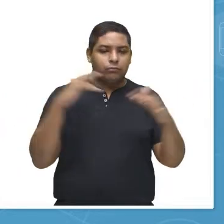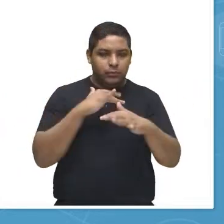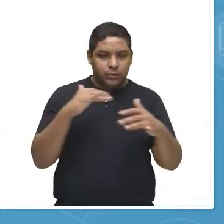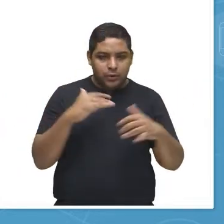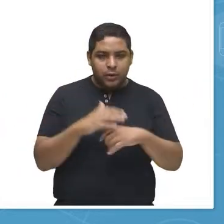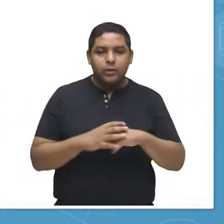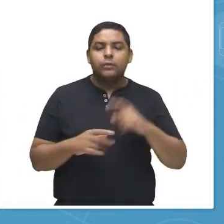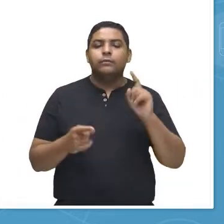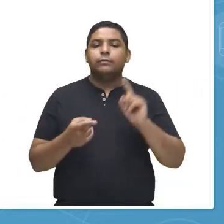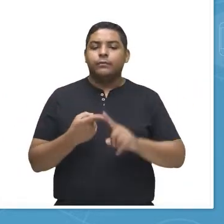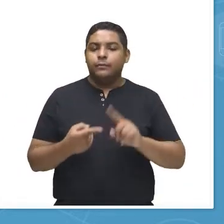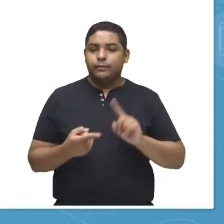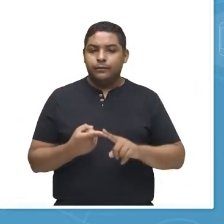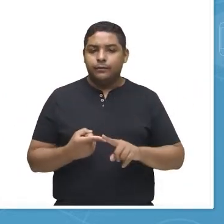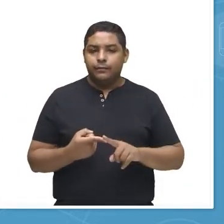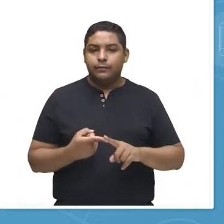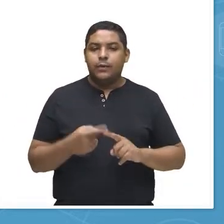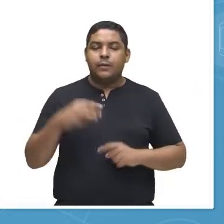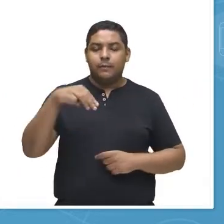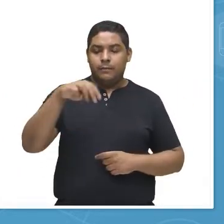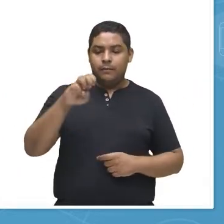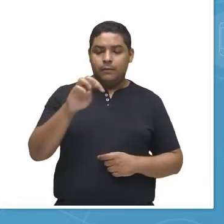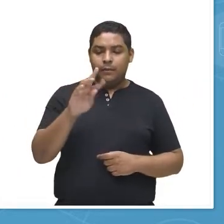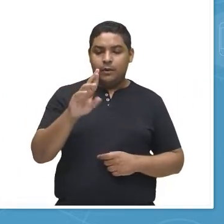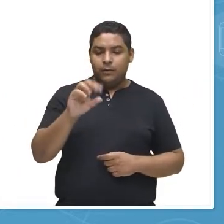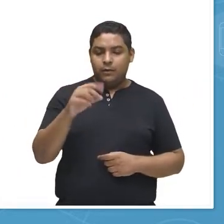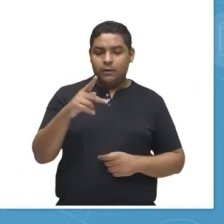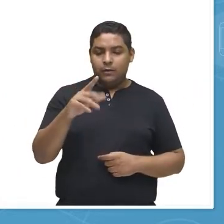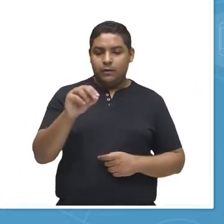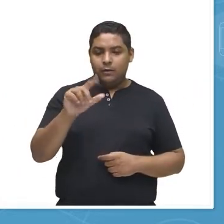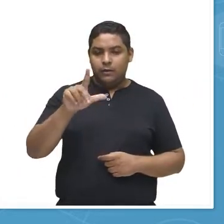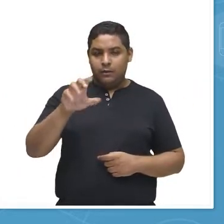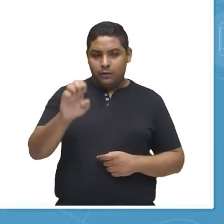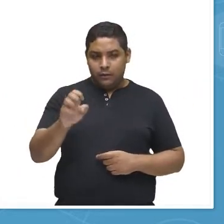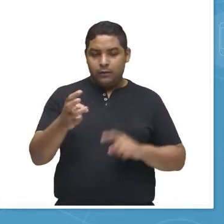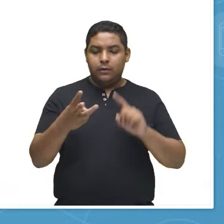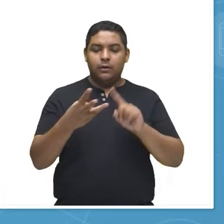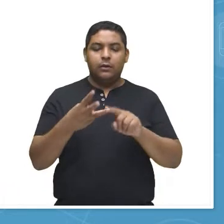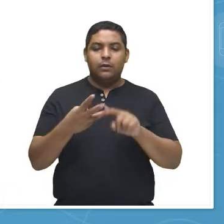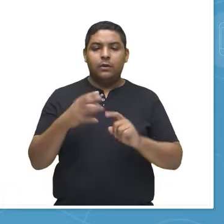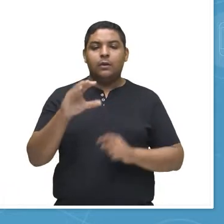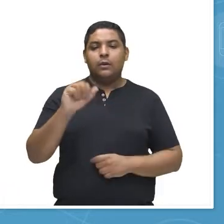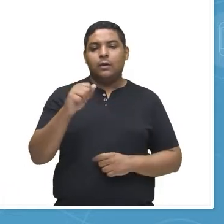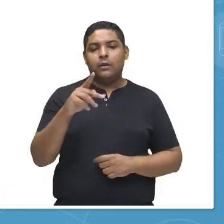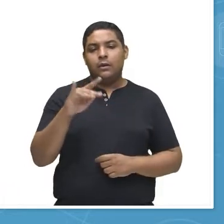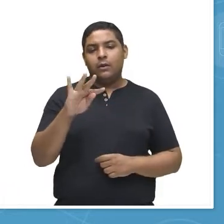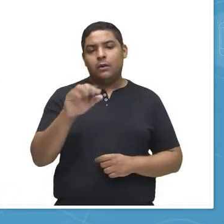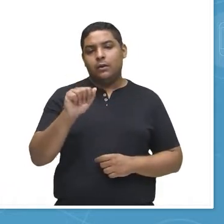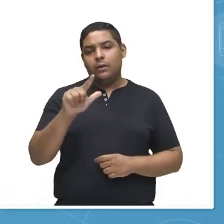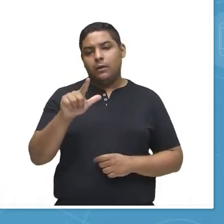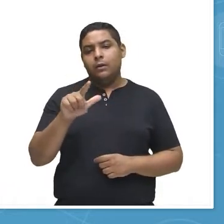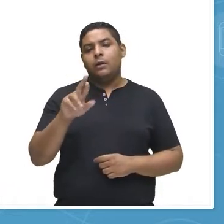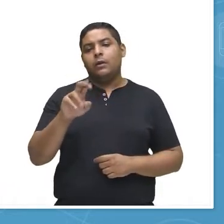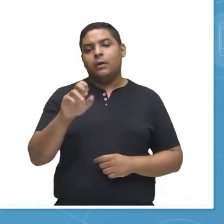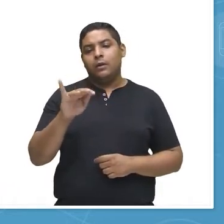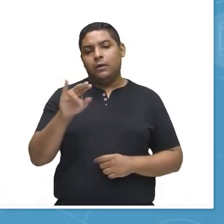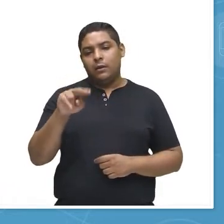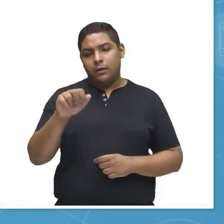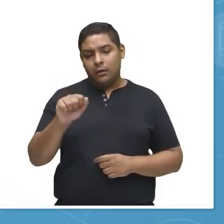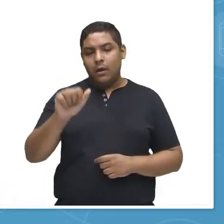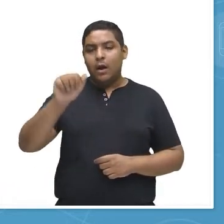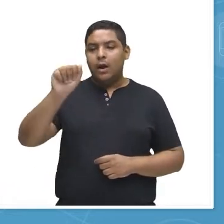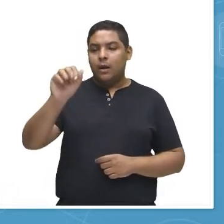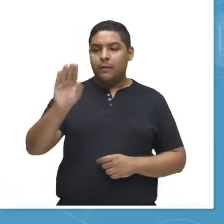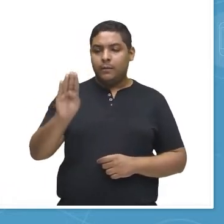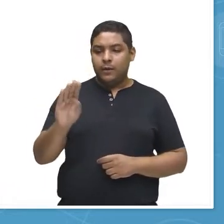metrópole nacional, metrópole, capital regional A, capital regional B, capital